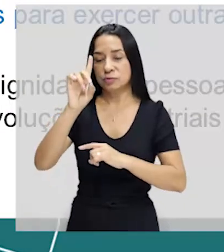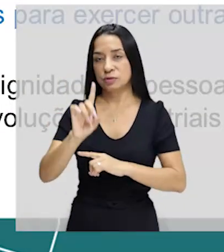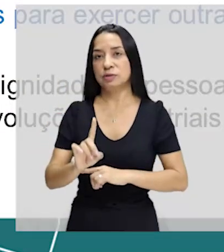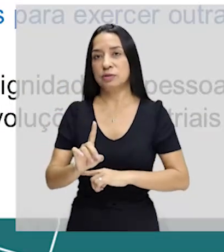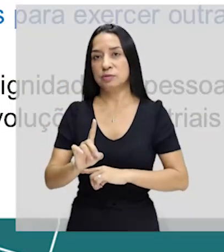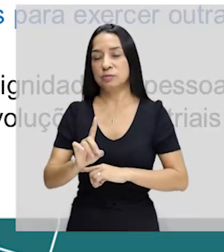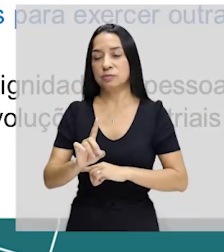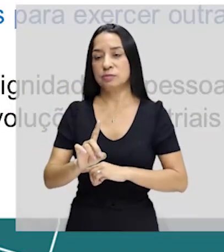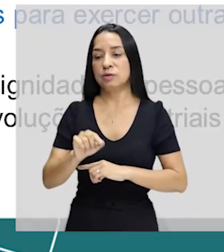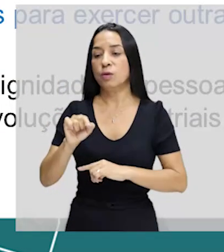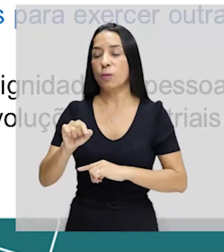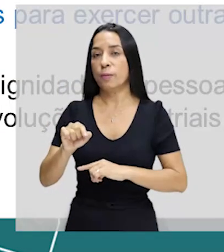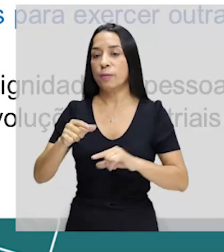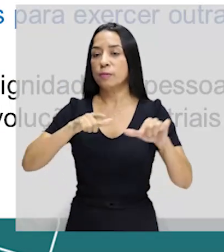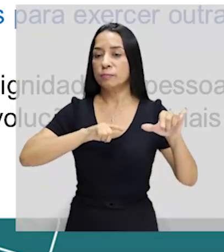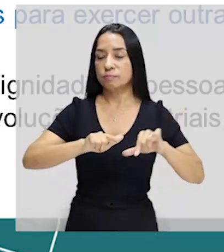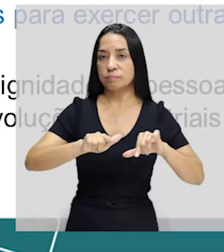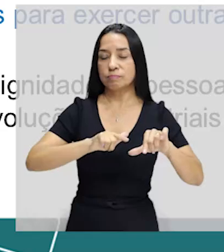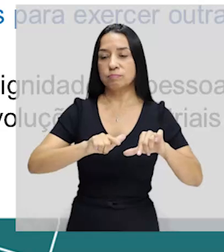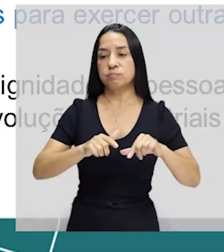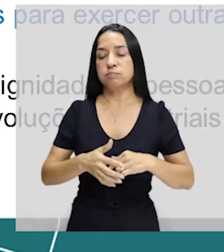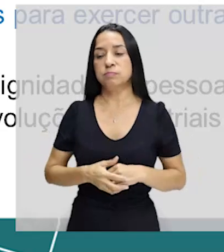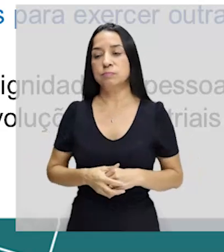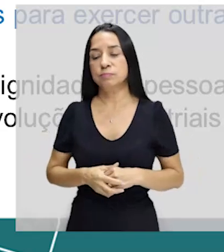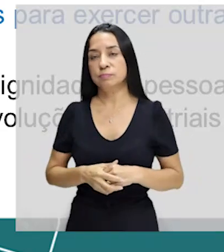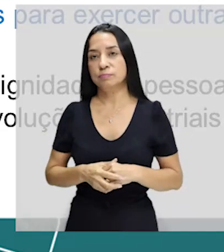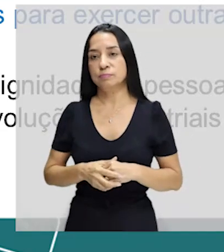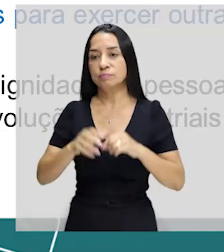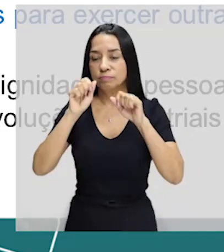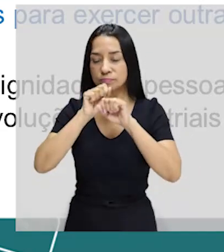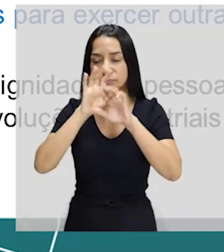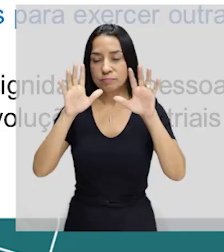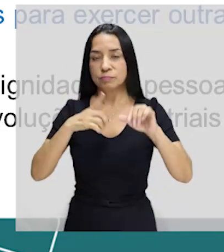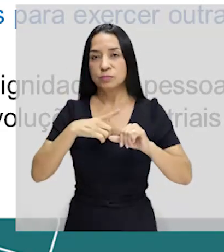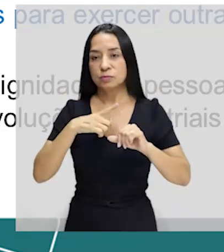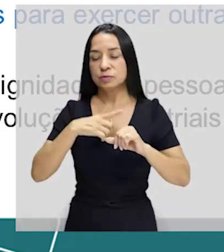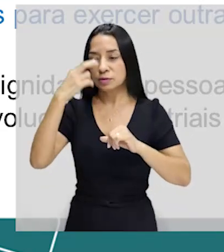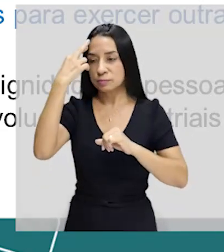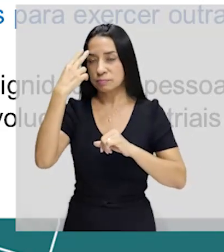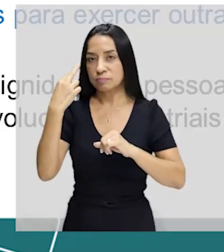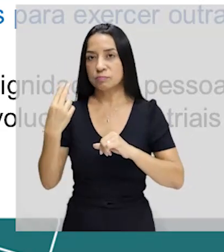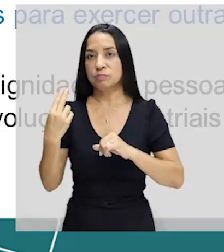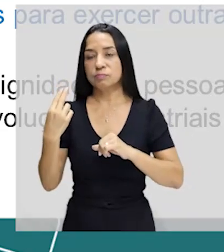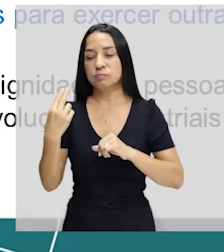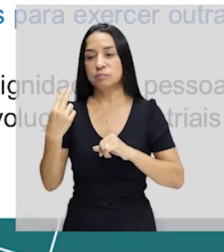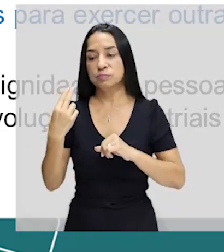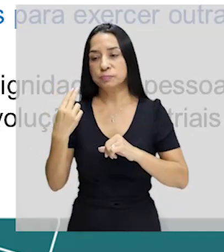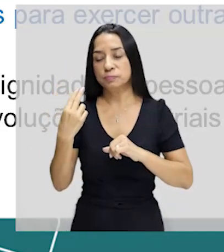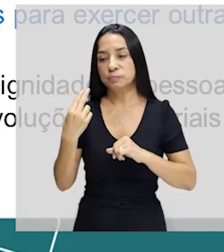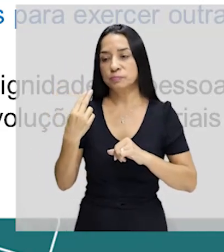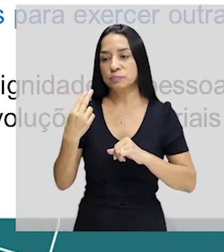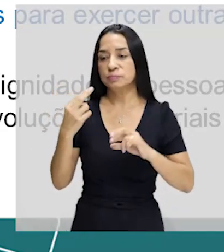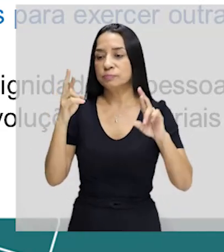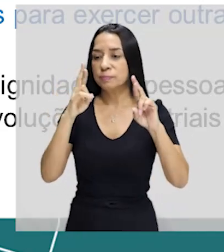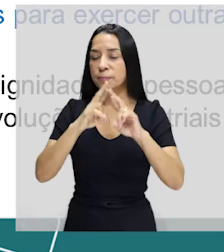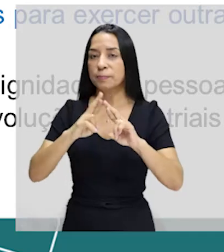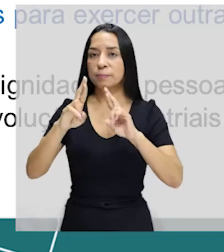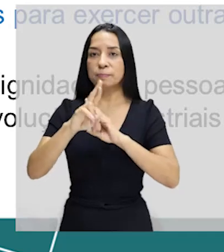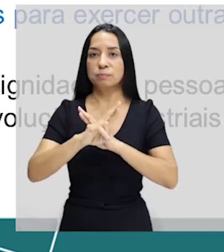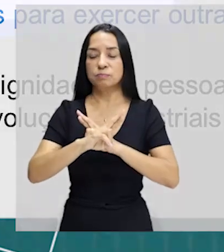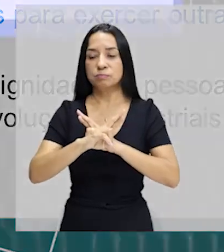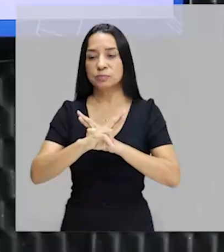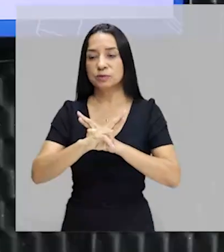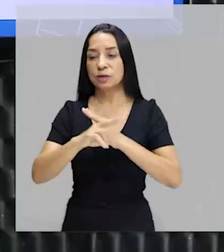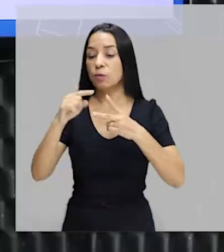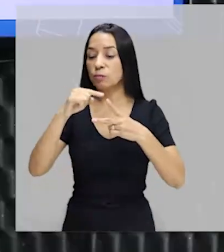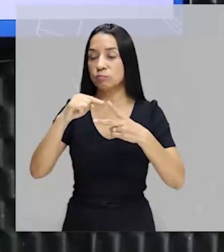e trabalho. É evidente que existe uma historicidade dessa relação